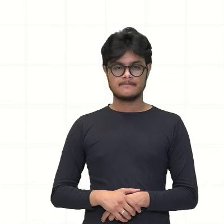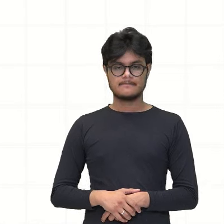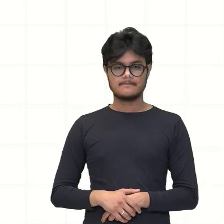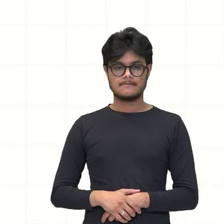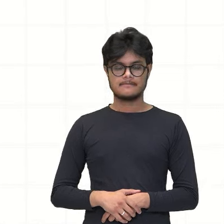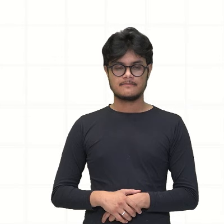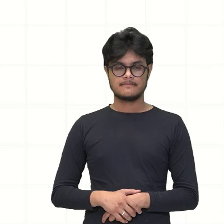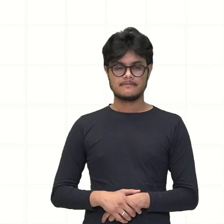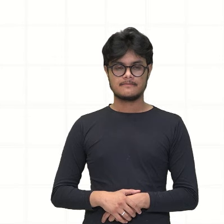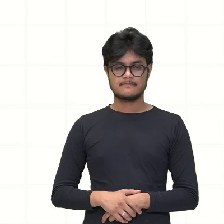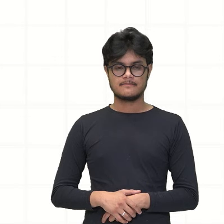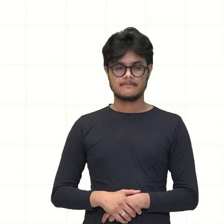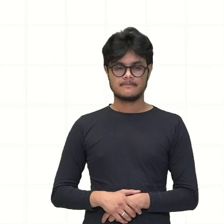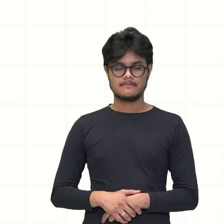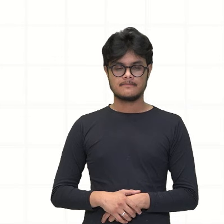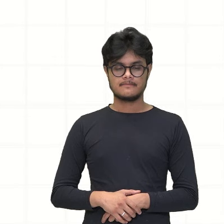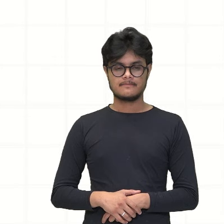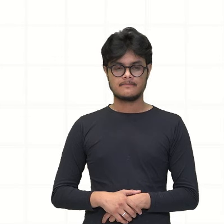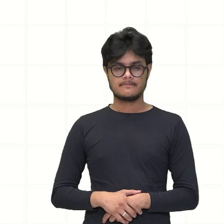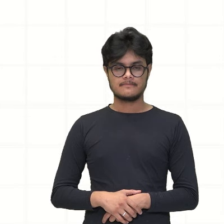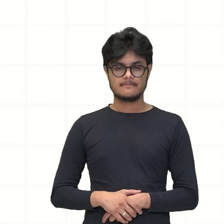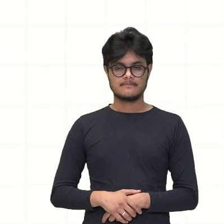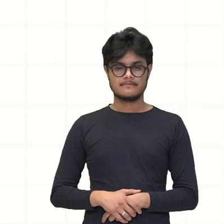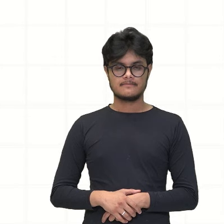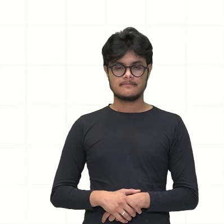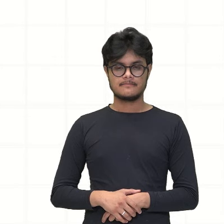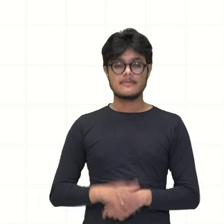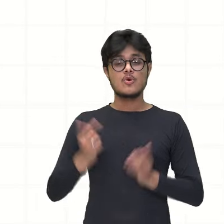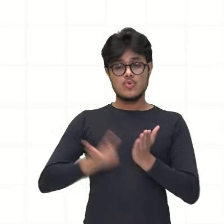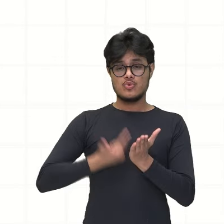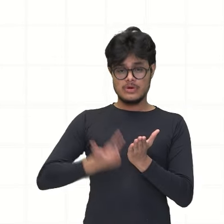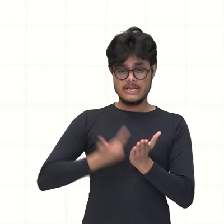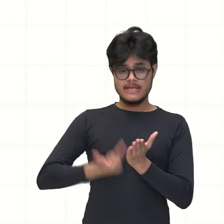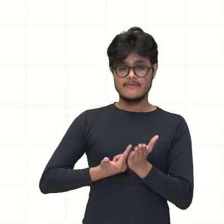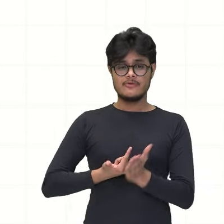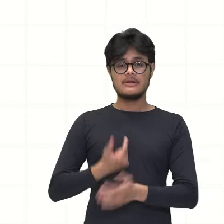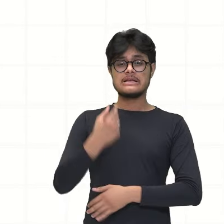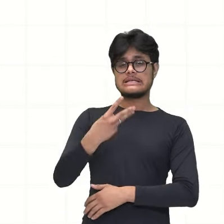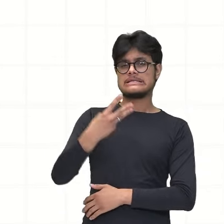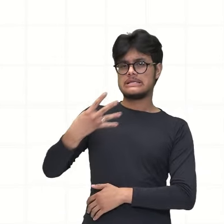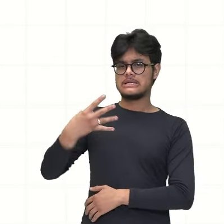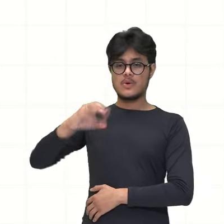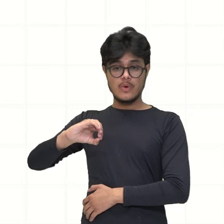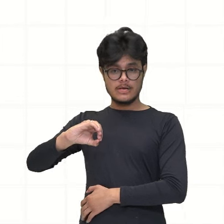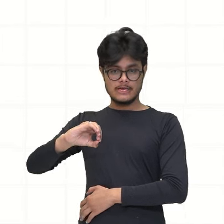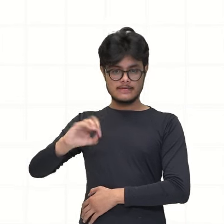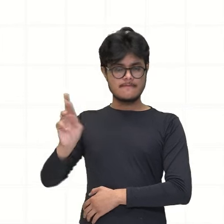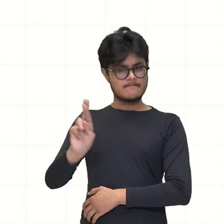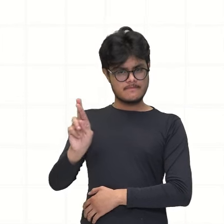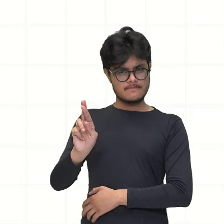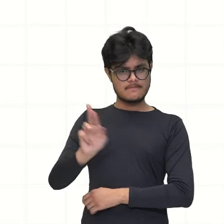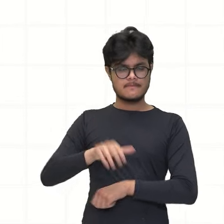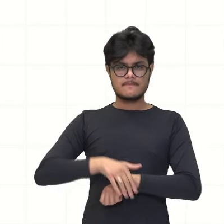quanto sairia o livro? R$ 400 menos 60, o valor seria de R$